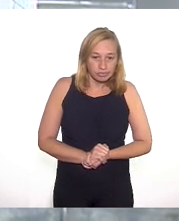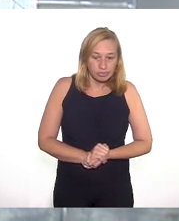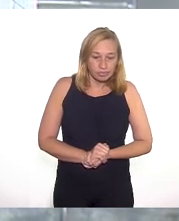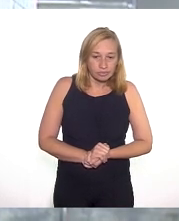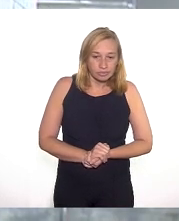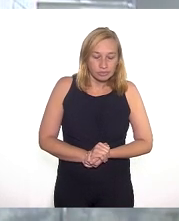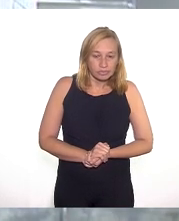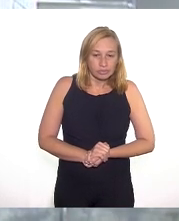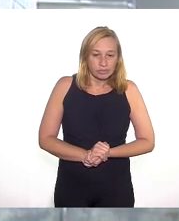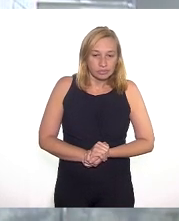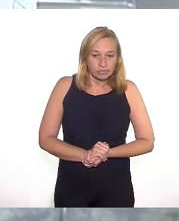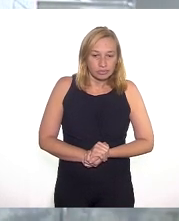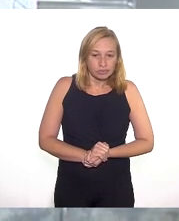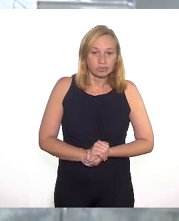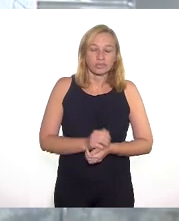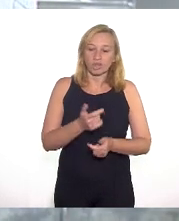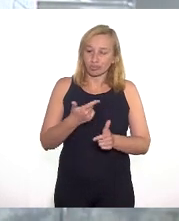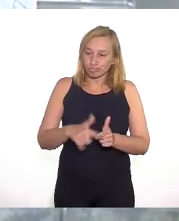equipe